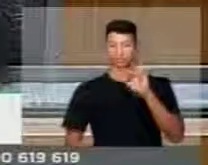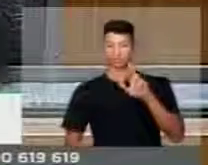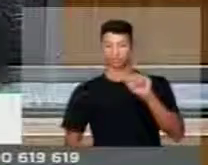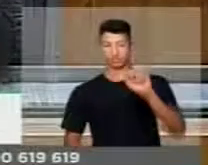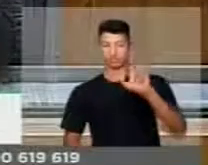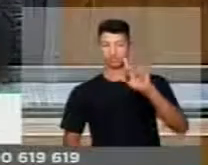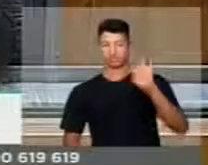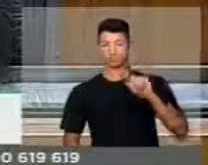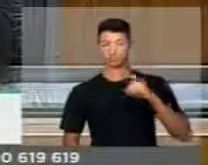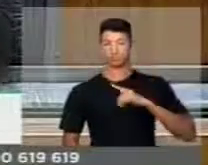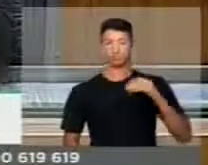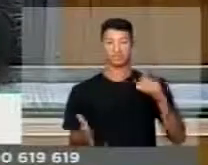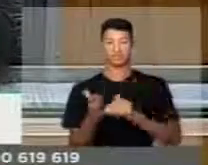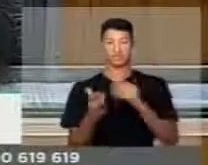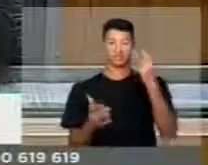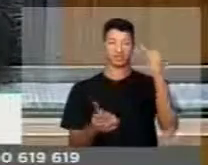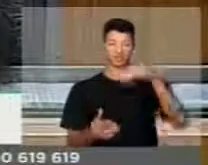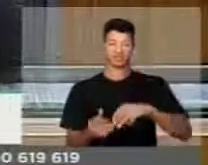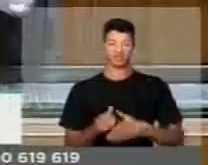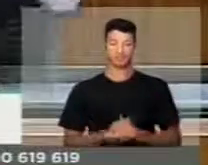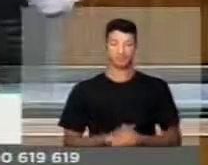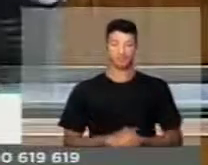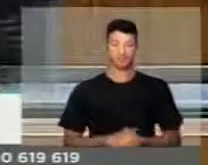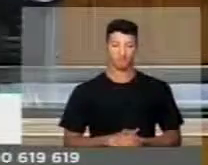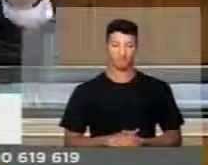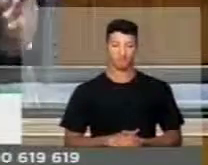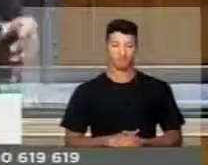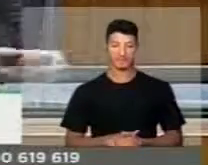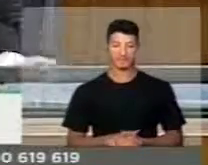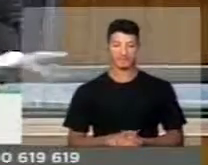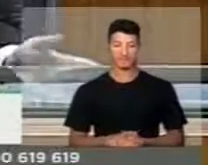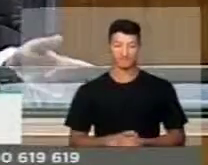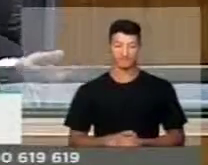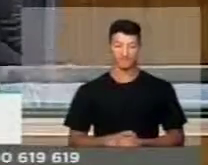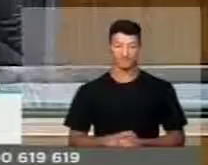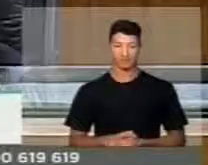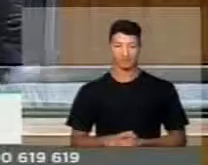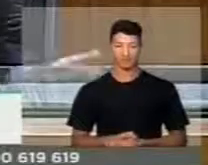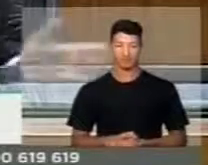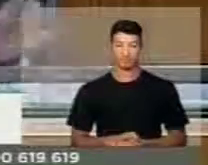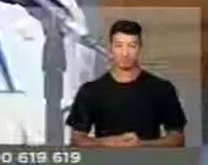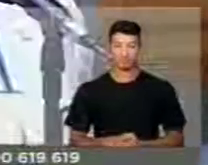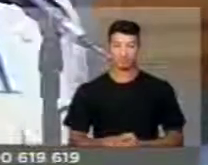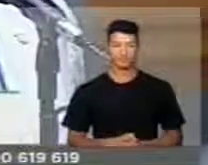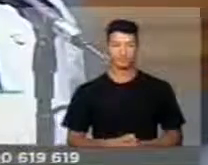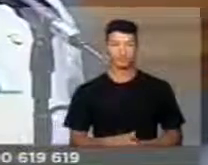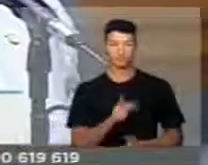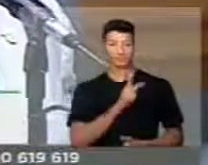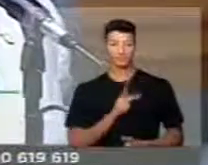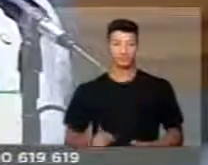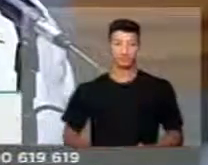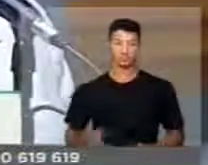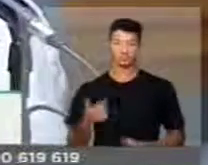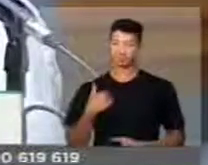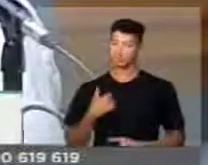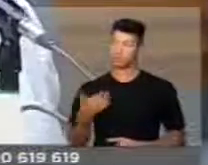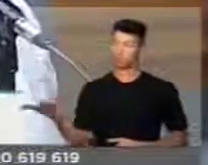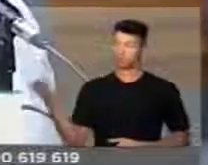bate forte. Vossa Excelência tem até 3 minutos na tribuna. Senhor Presidente, ocupo hoje essa